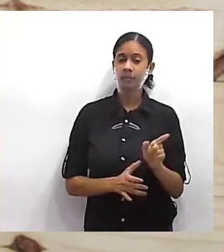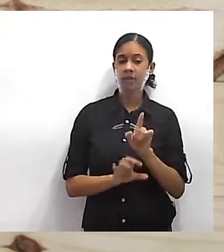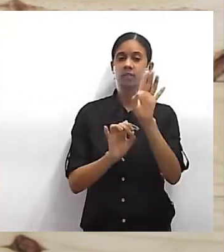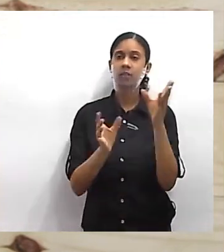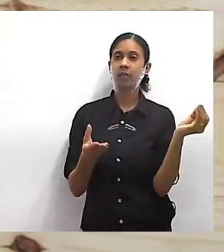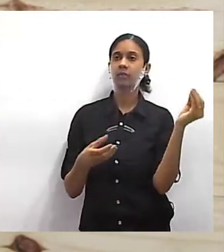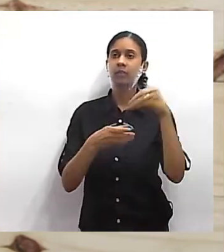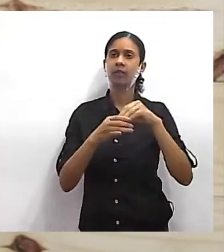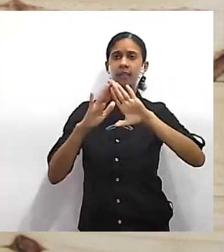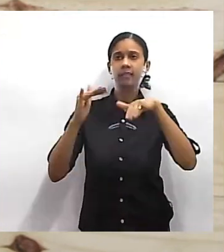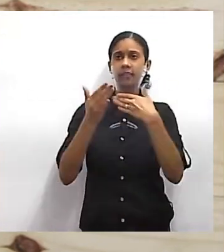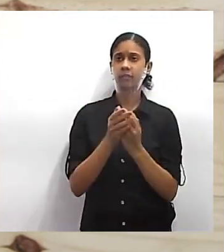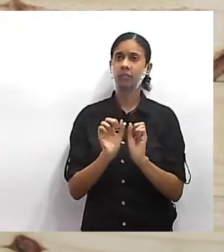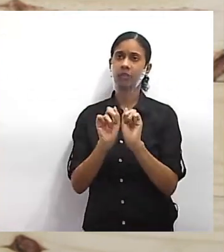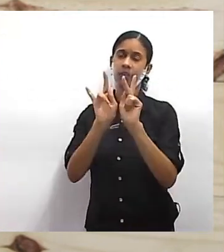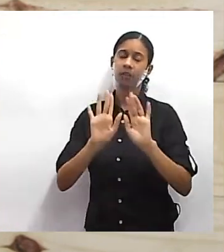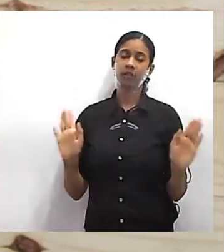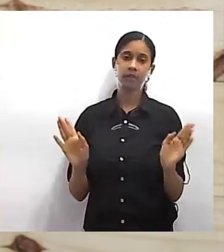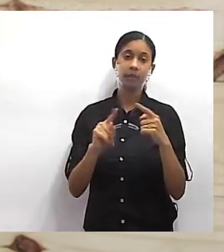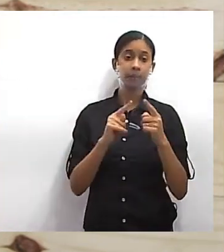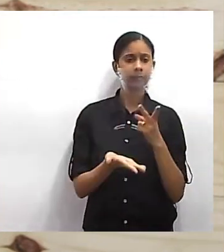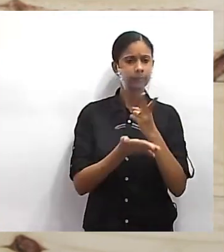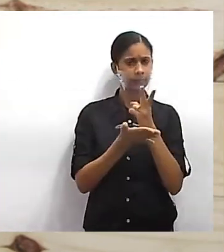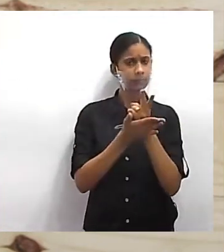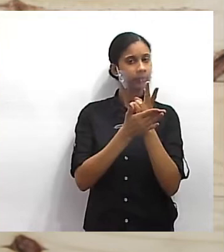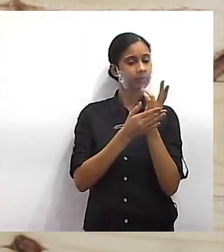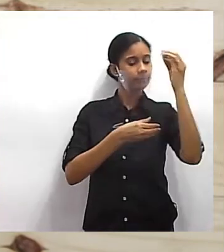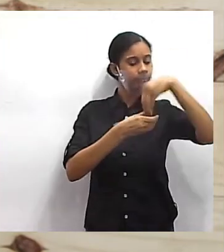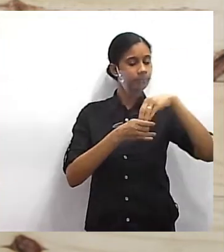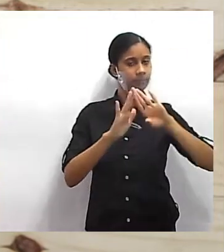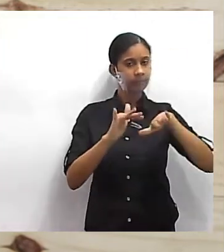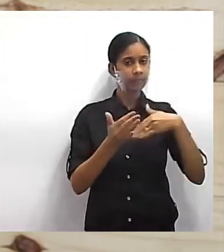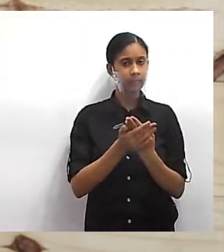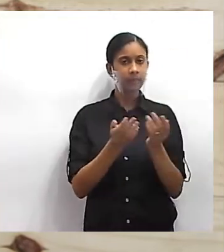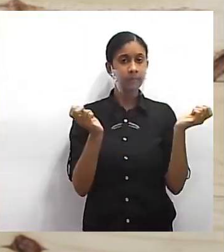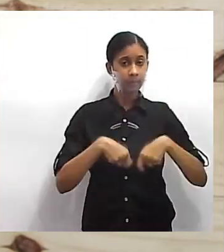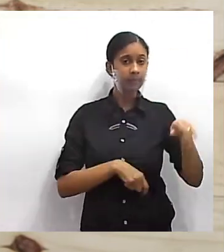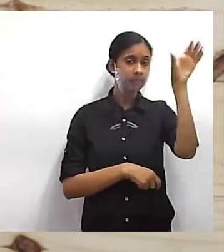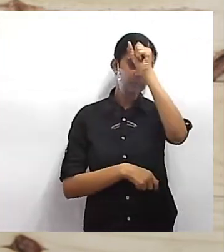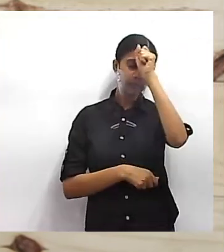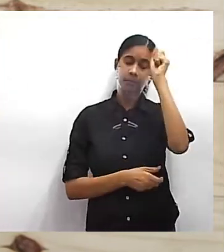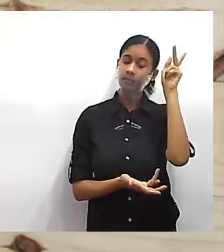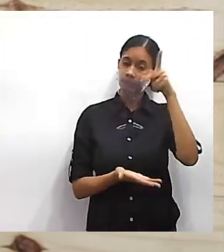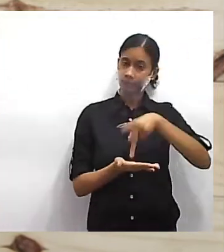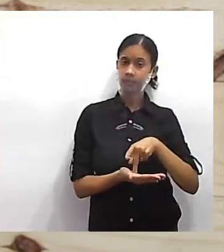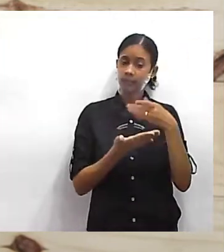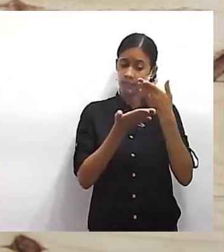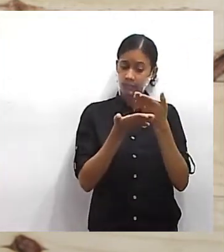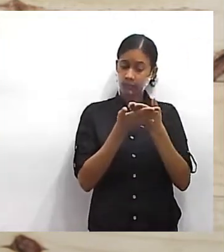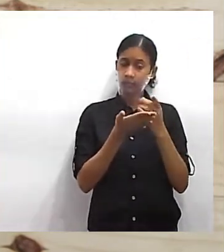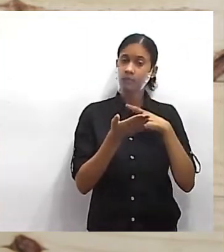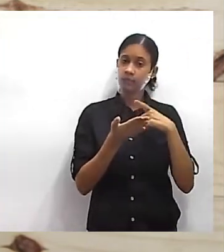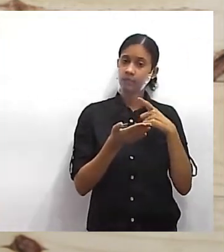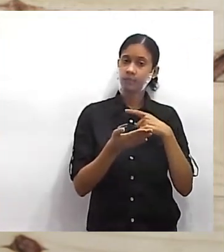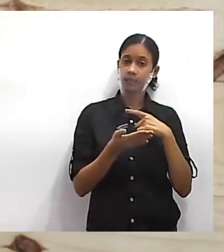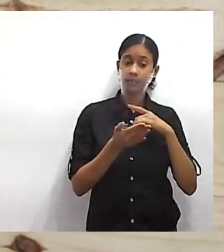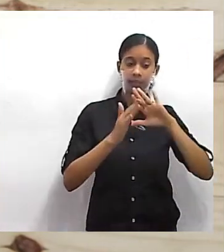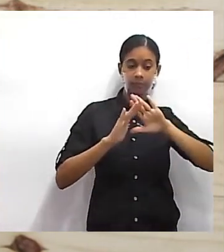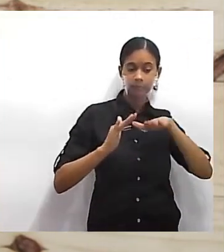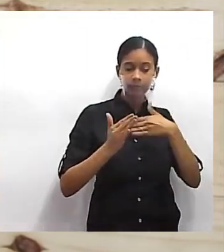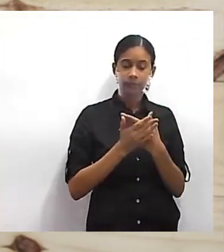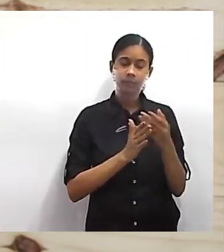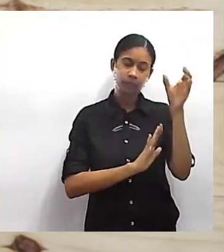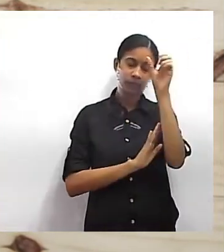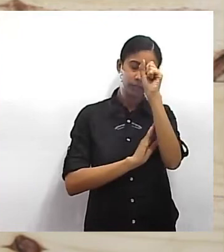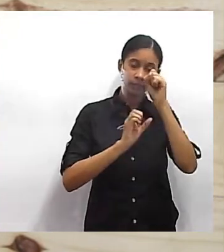colocar na escola, mas dar condições para que ele permaneça na escola, para que ele realmente aprenda, estude, tenha acesso à educação de qualidade, a